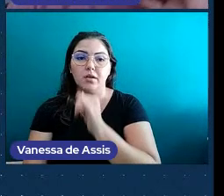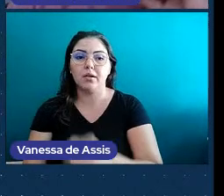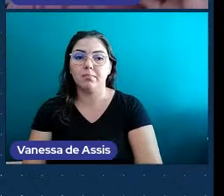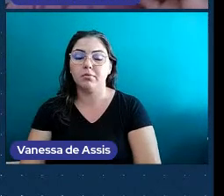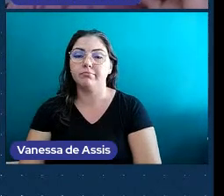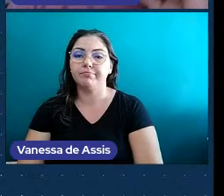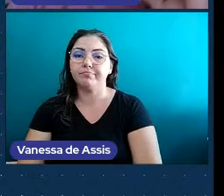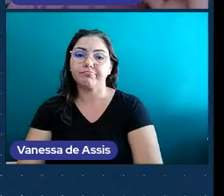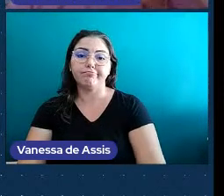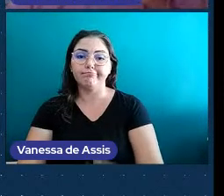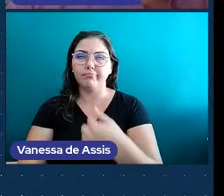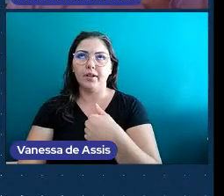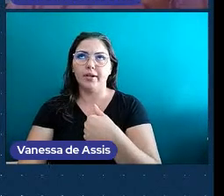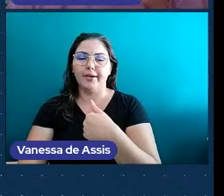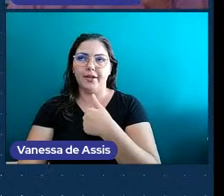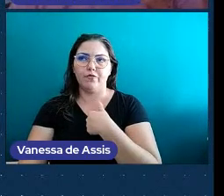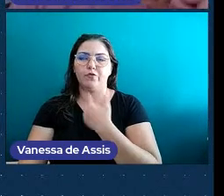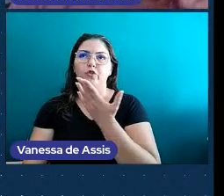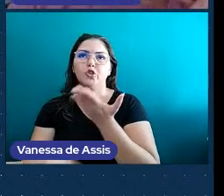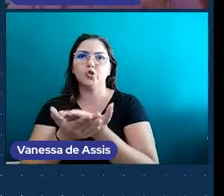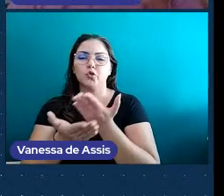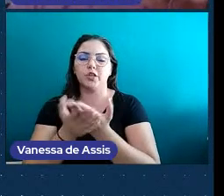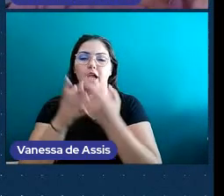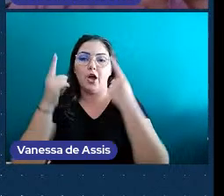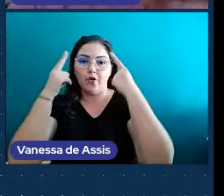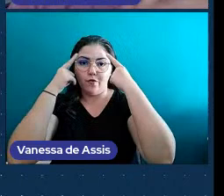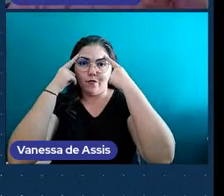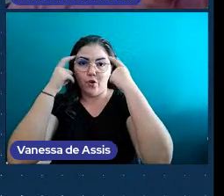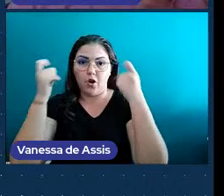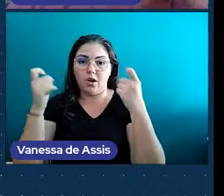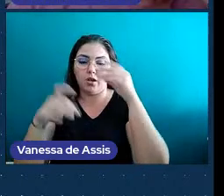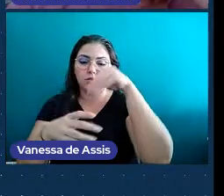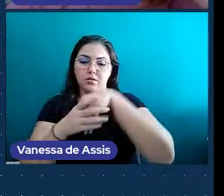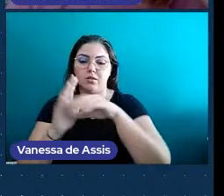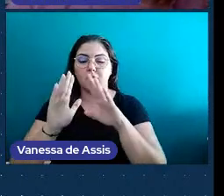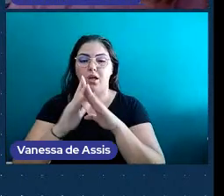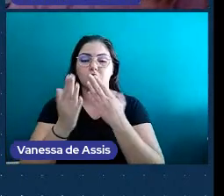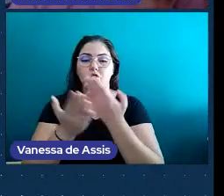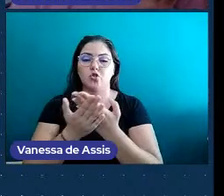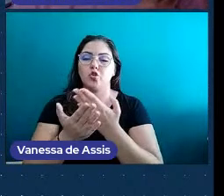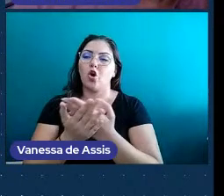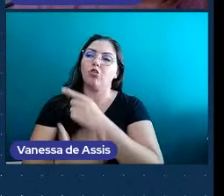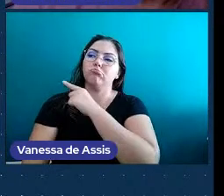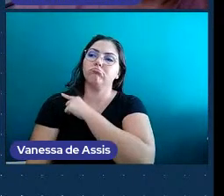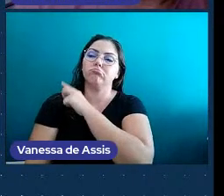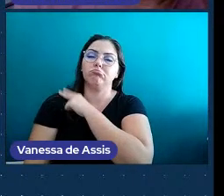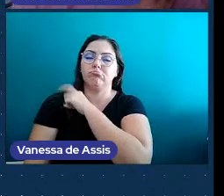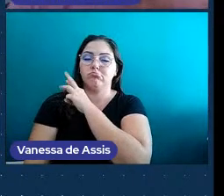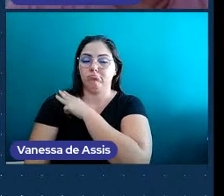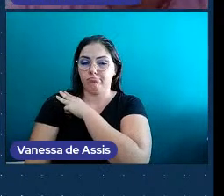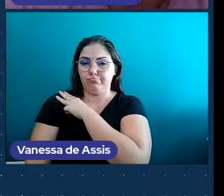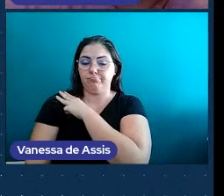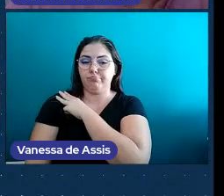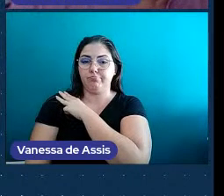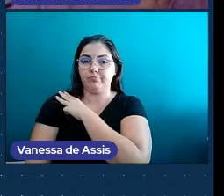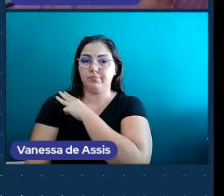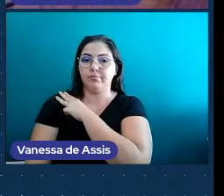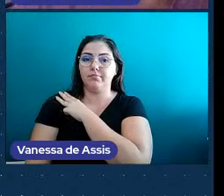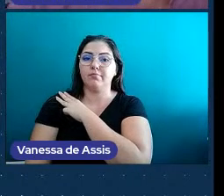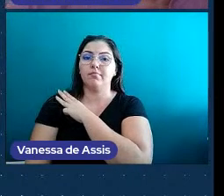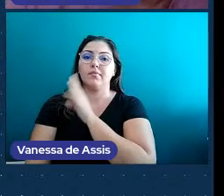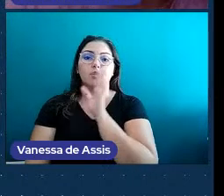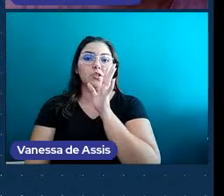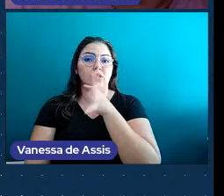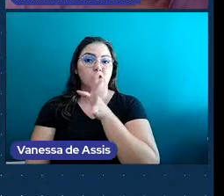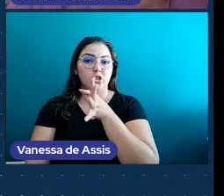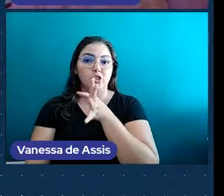ensino médio, ou a violência simbólica que acontece nas escolas de ensino médio, né? Aqui já teria, por exemplo,